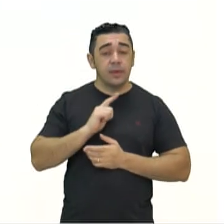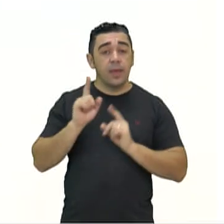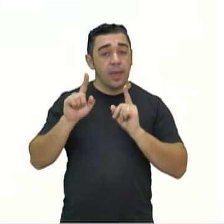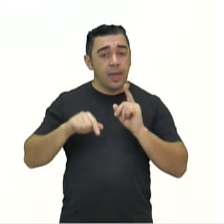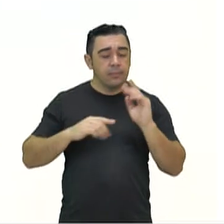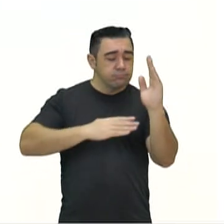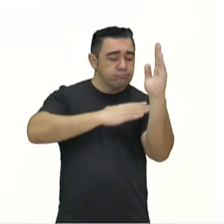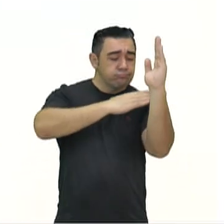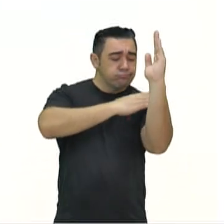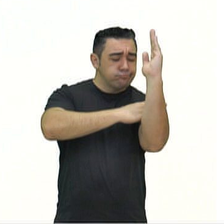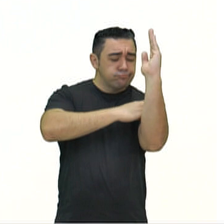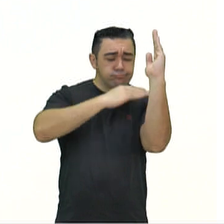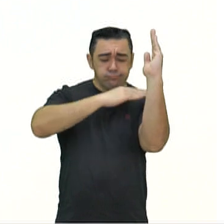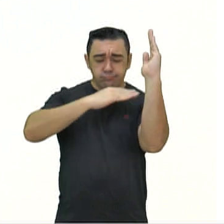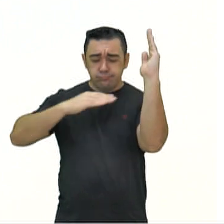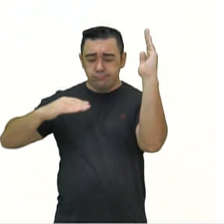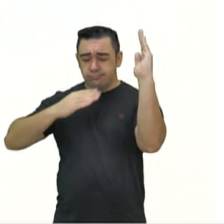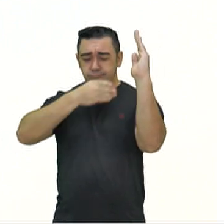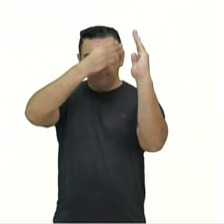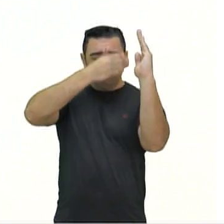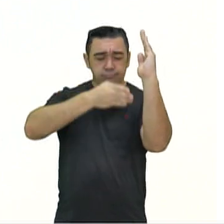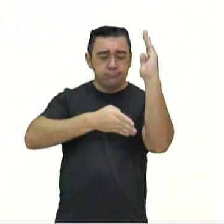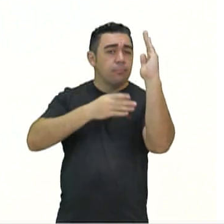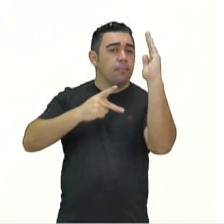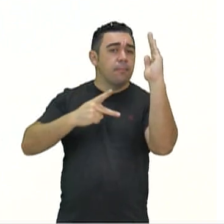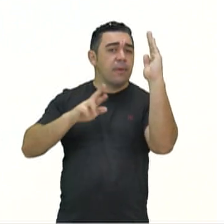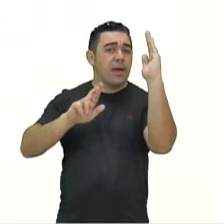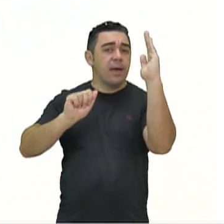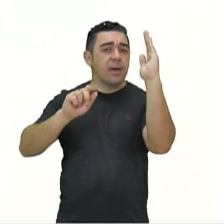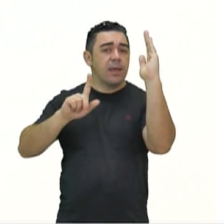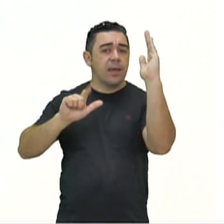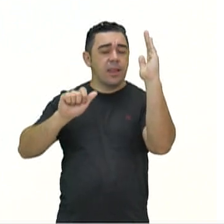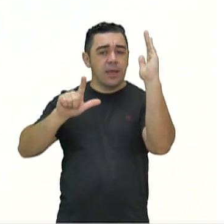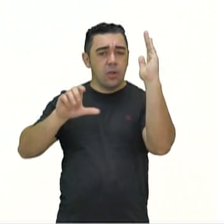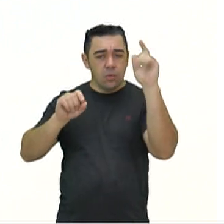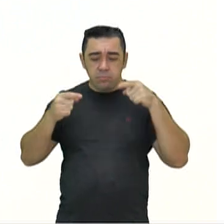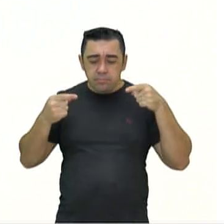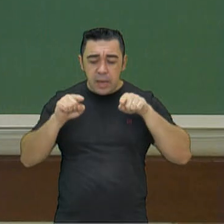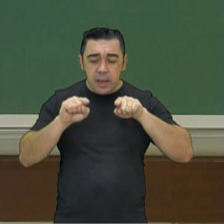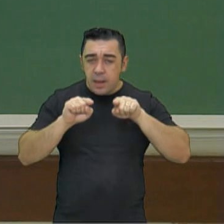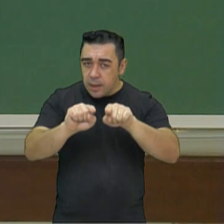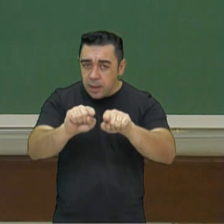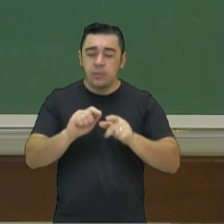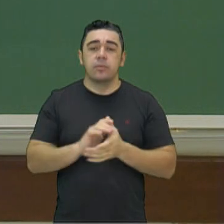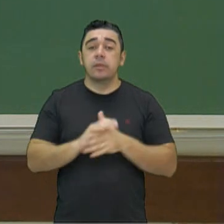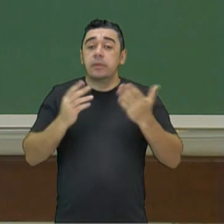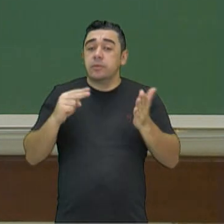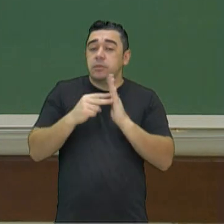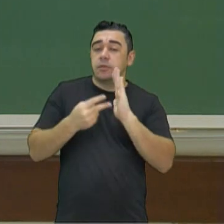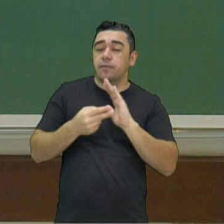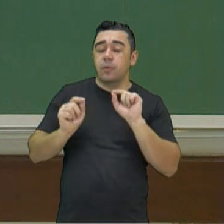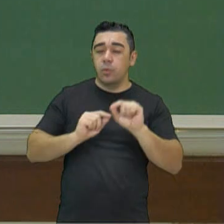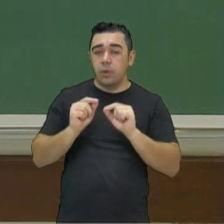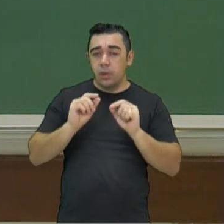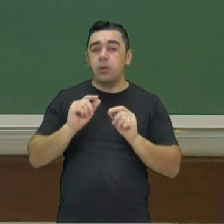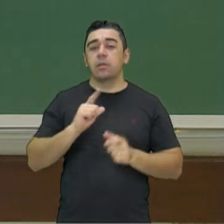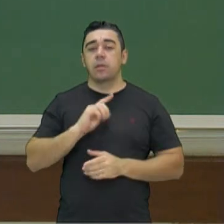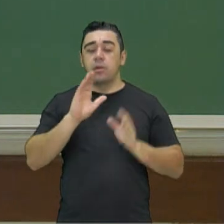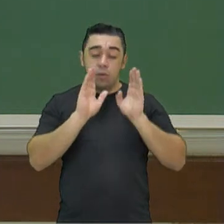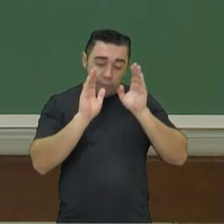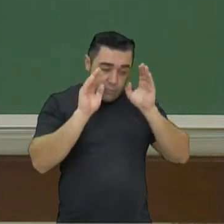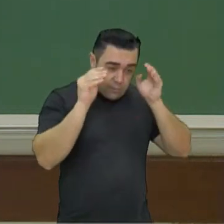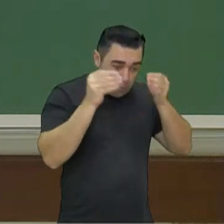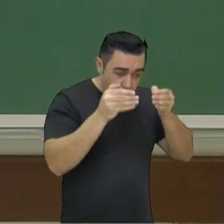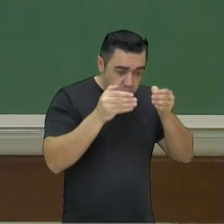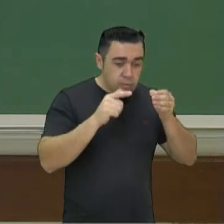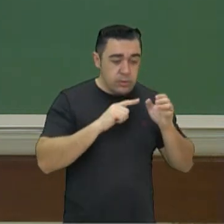paralelos aos eixos coordenados. Isso quer dizer o quê? Que os focos estarão numa reta ou paralela ao eixo